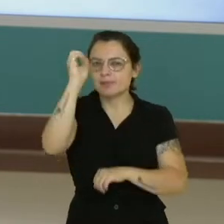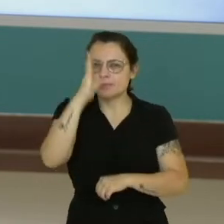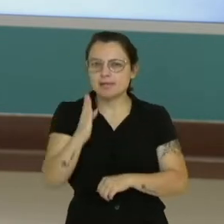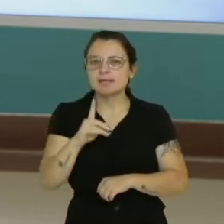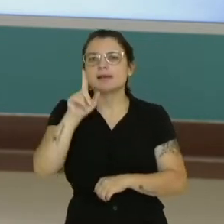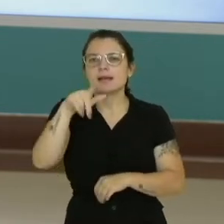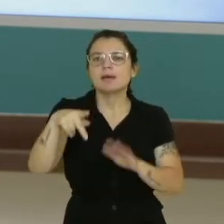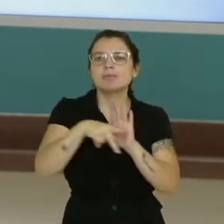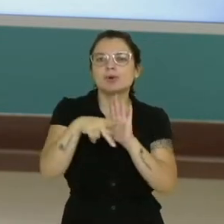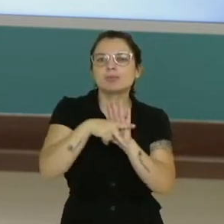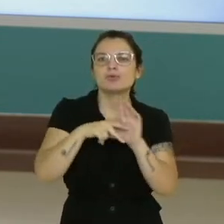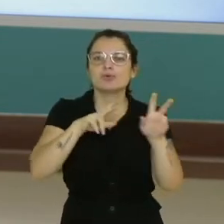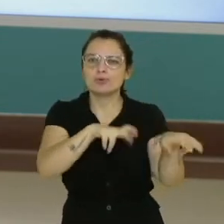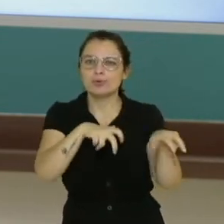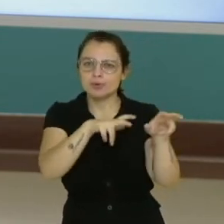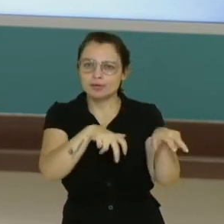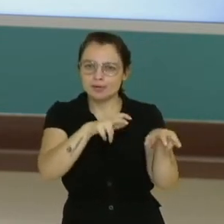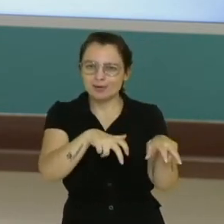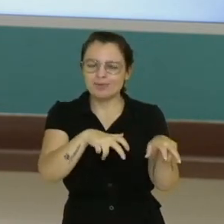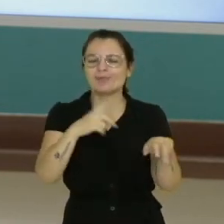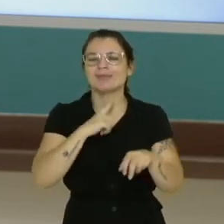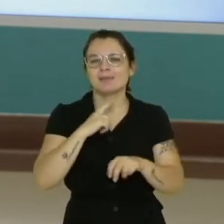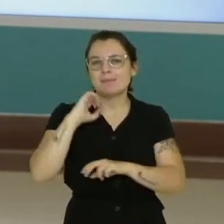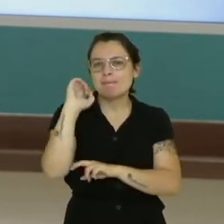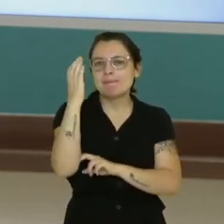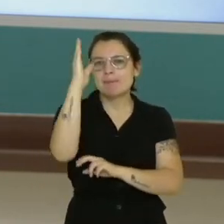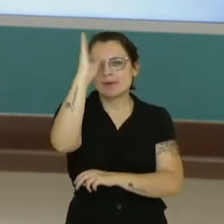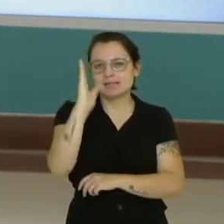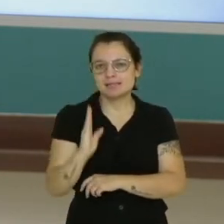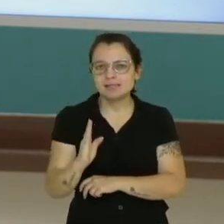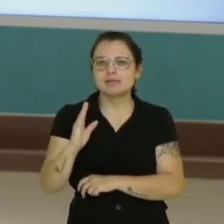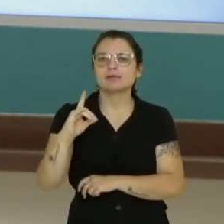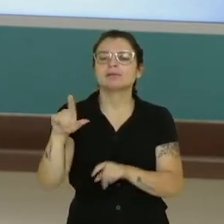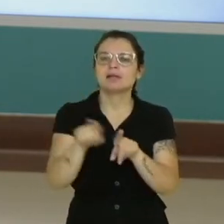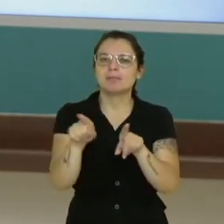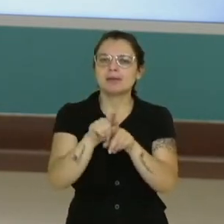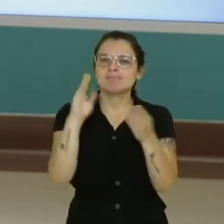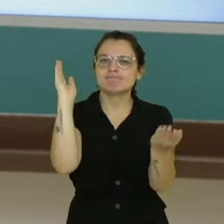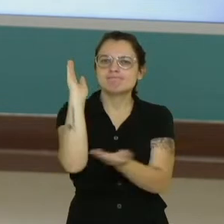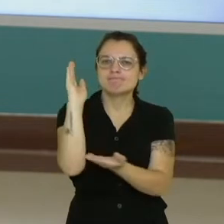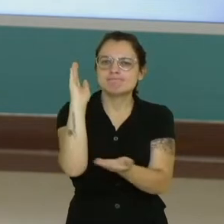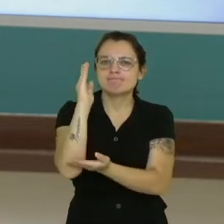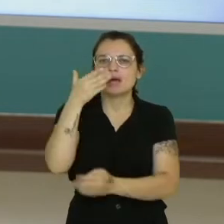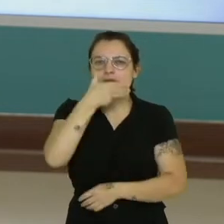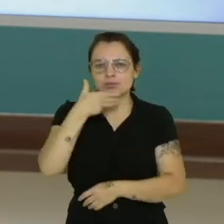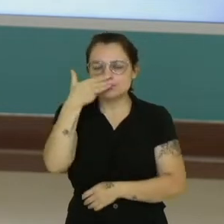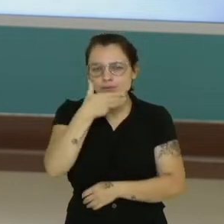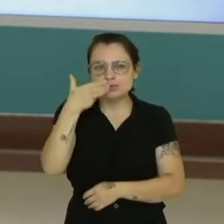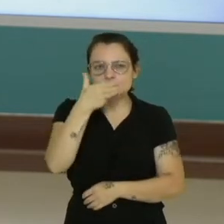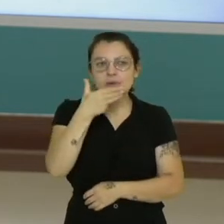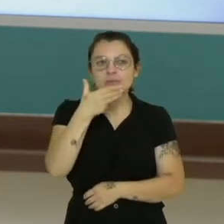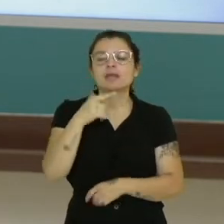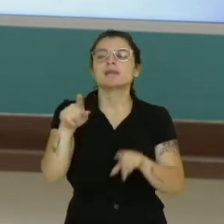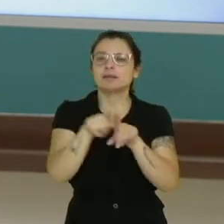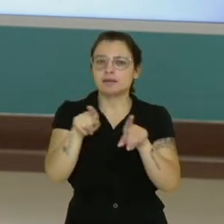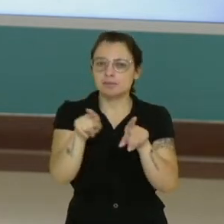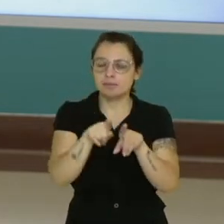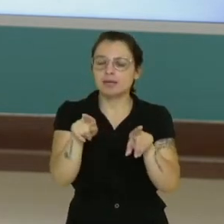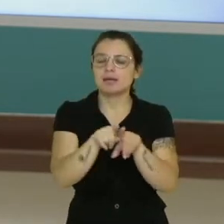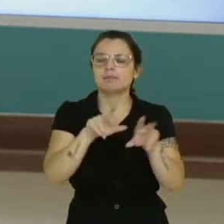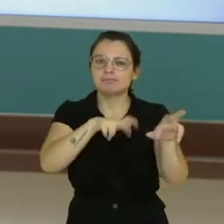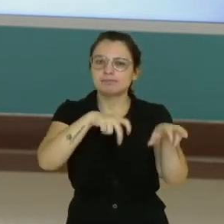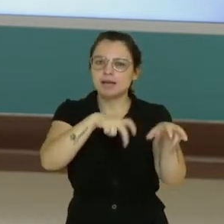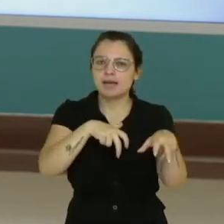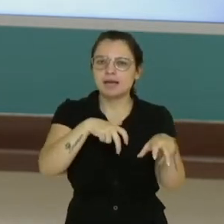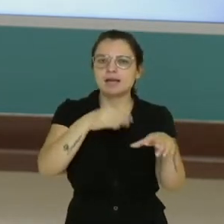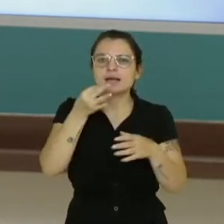do pau-brasil, depois com a cultura da cana-de-açúcar, tá? E na monarquia começa a se desenvolver o café também.